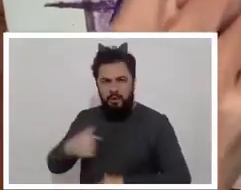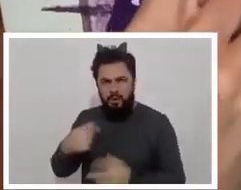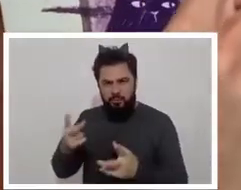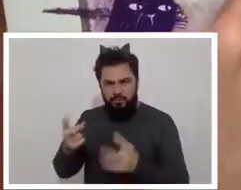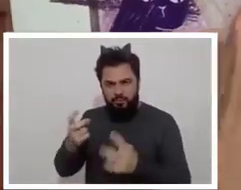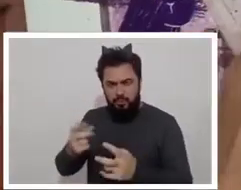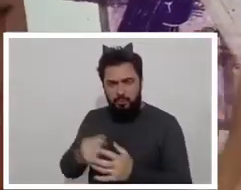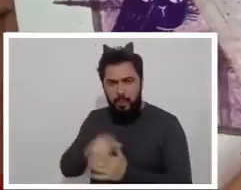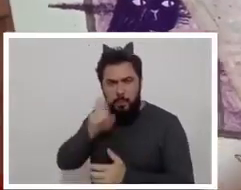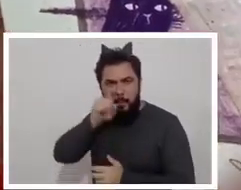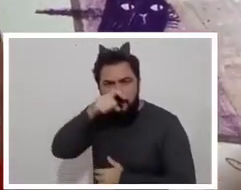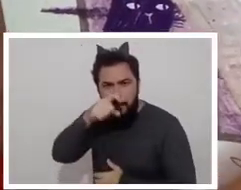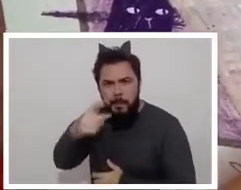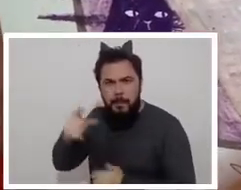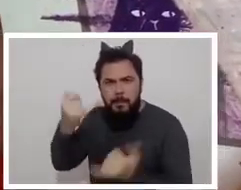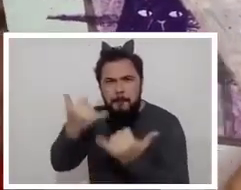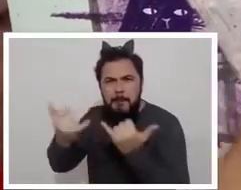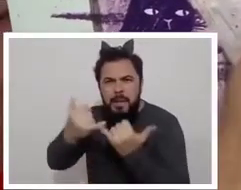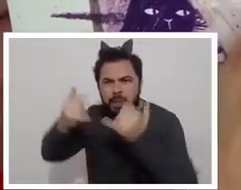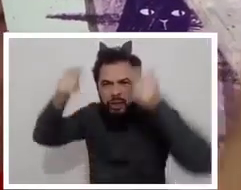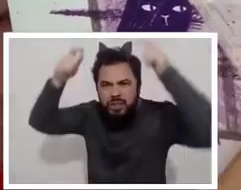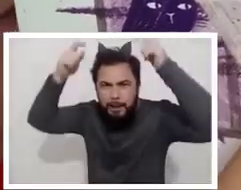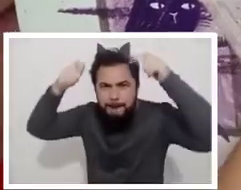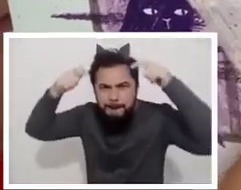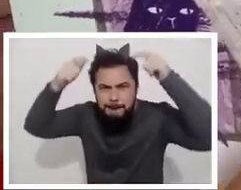bruxa chapéu